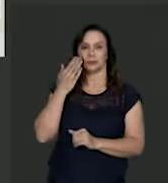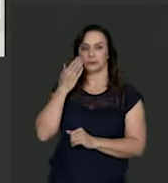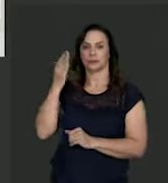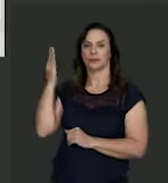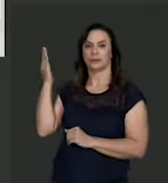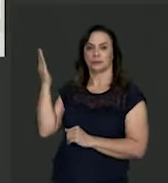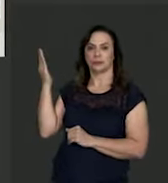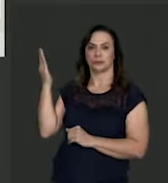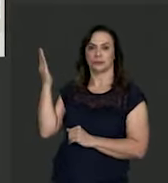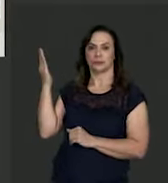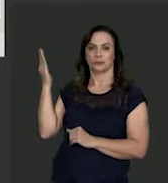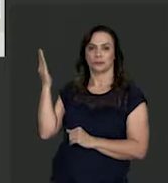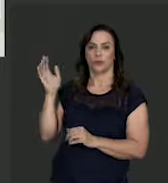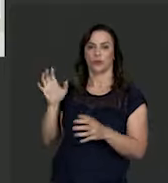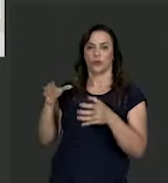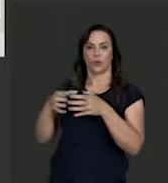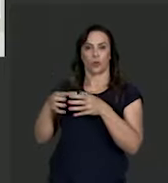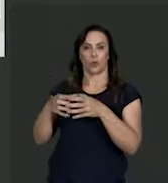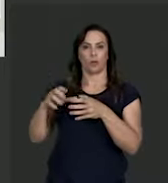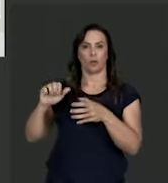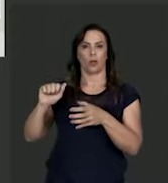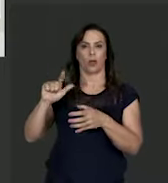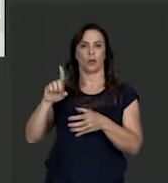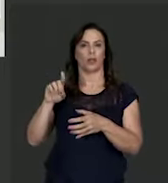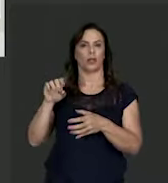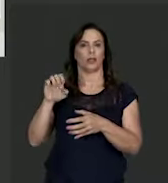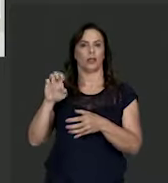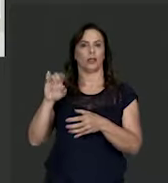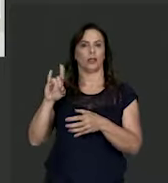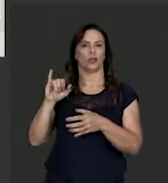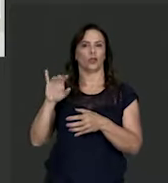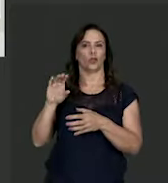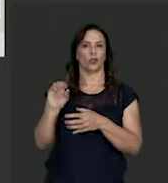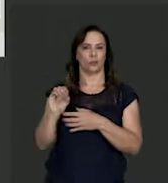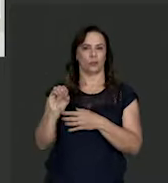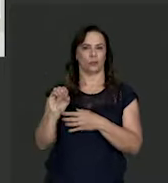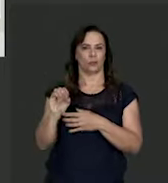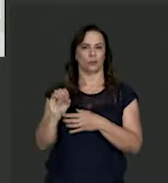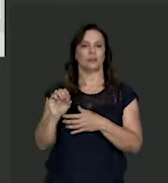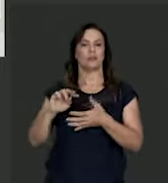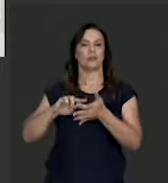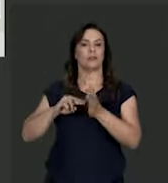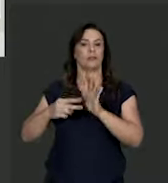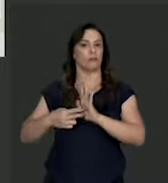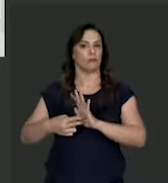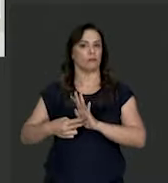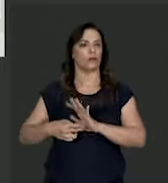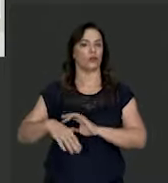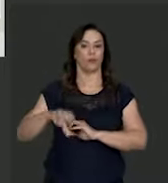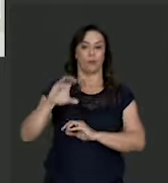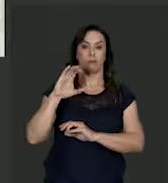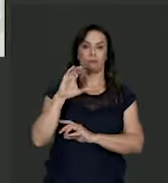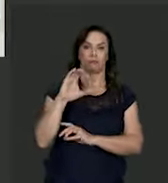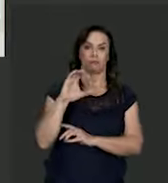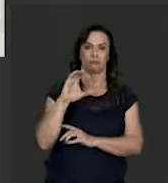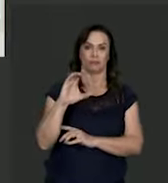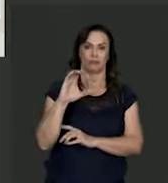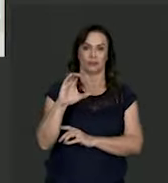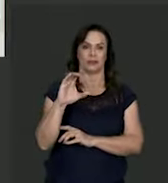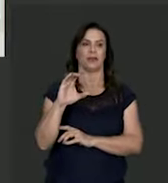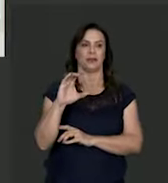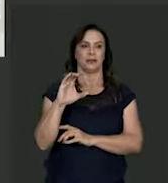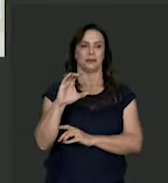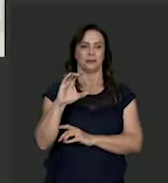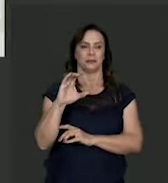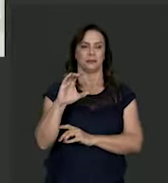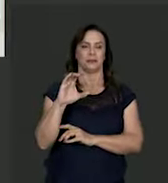do grupo funcional aldeído, a carbonila, ela está ligada, ela está numa extremidade